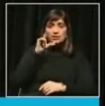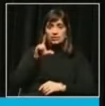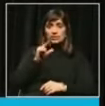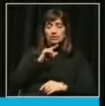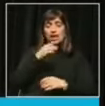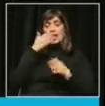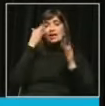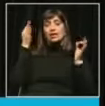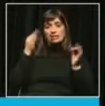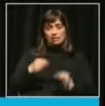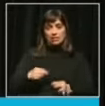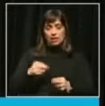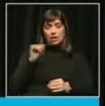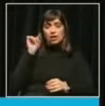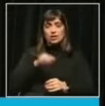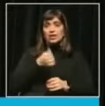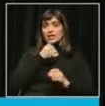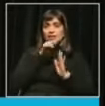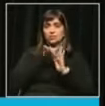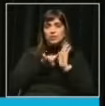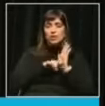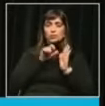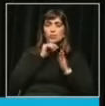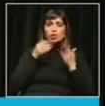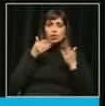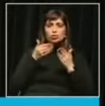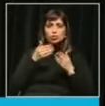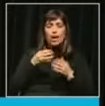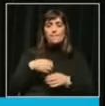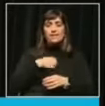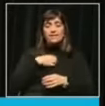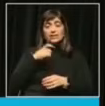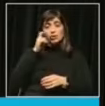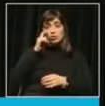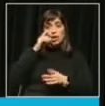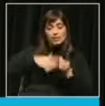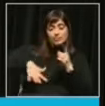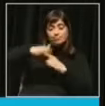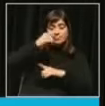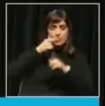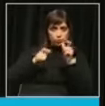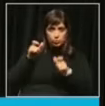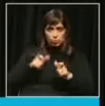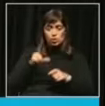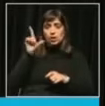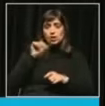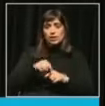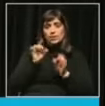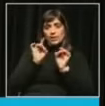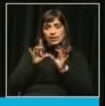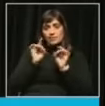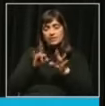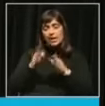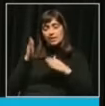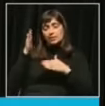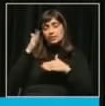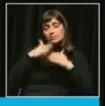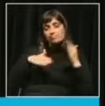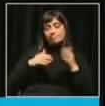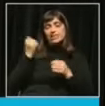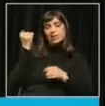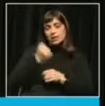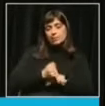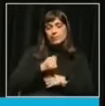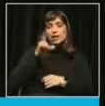está convencida que estas medidas vão contribuir para o aumento do sentimento de insegurança da população para prevenir a ocorrência ocorrências